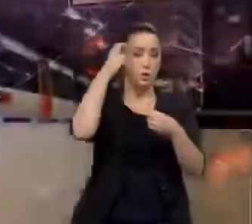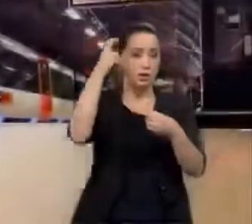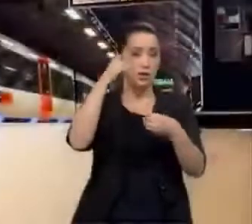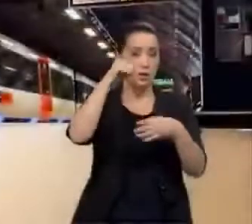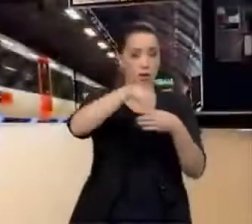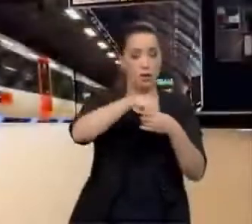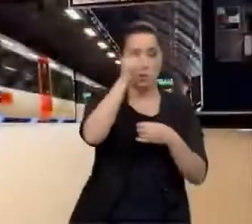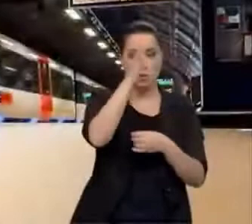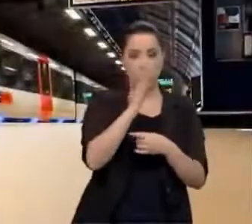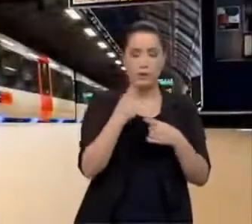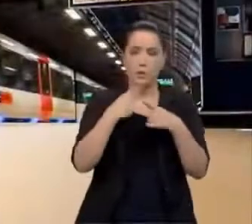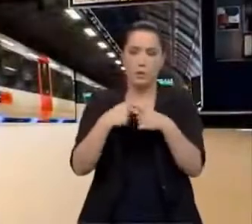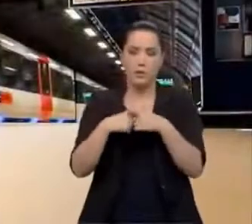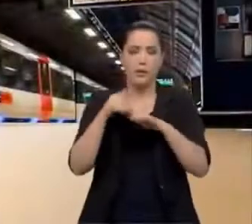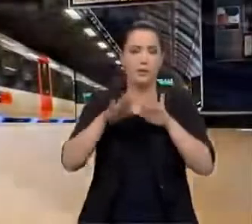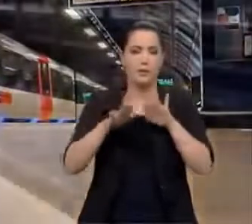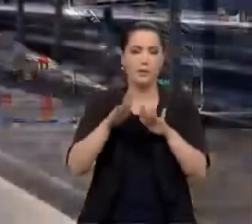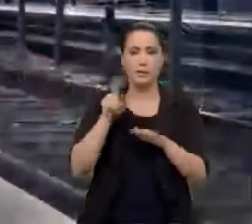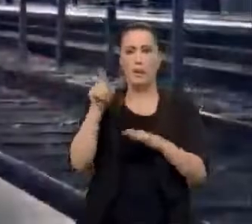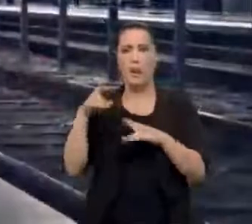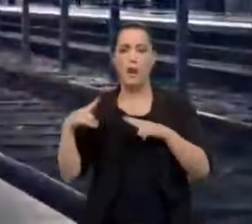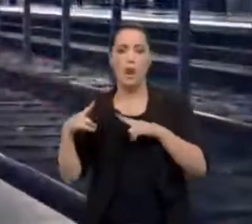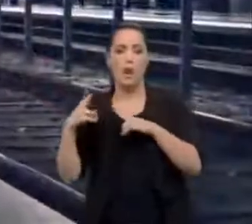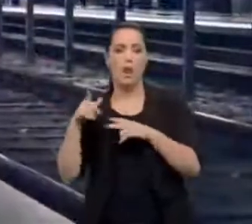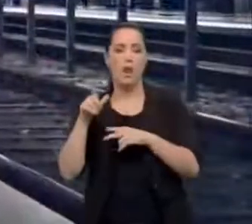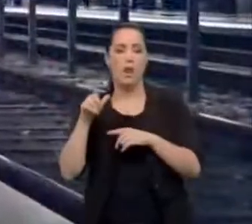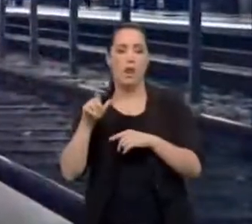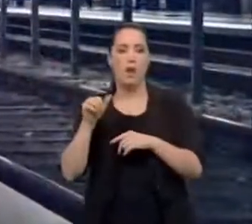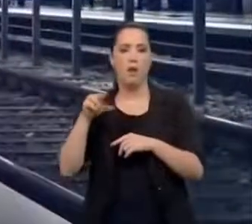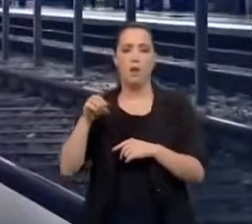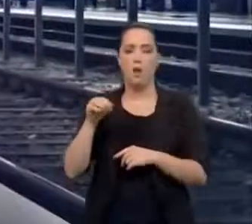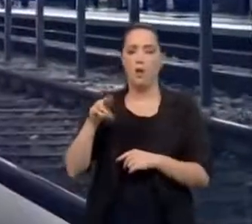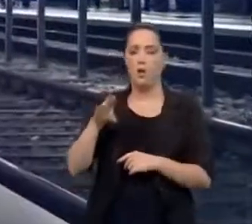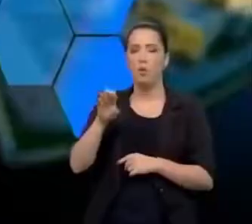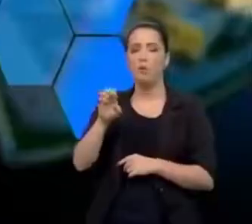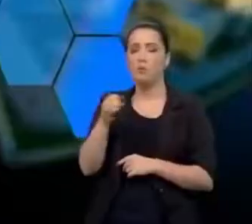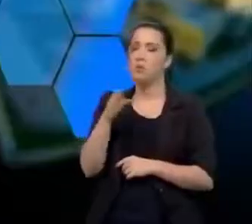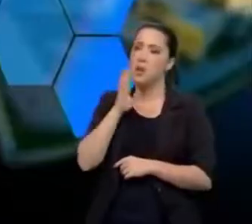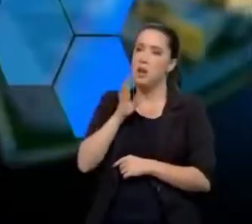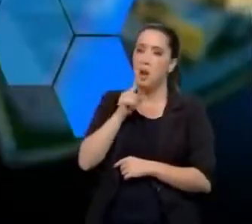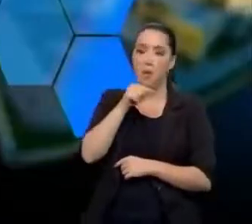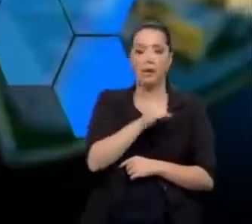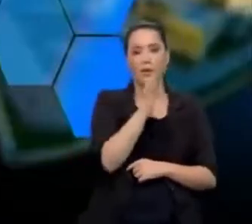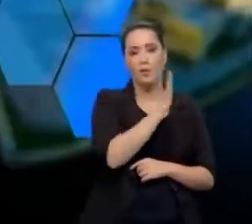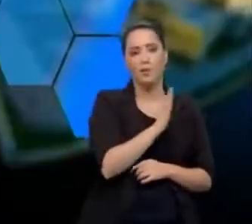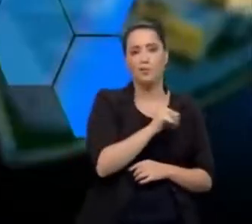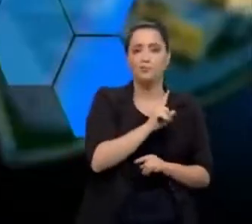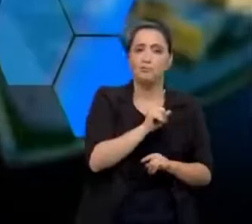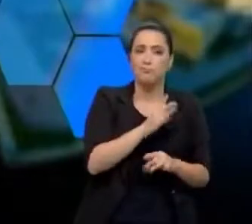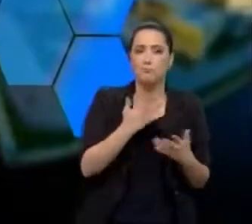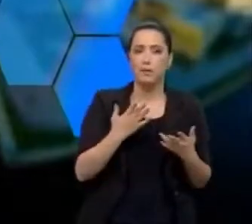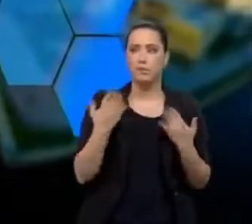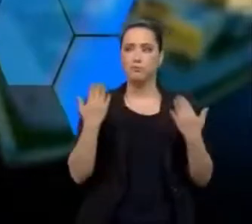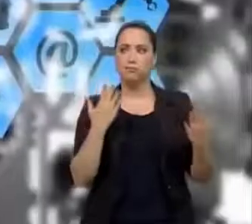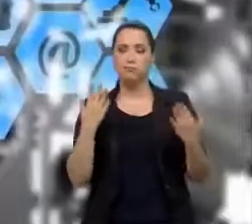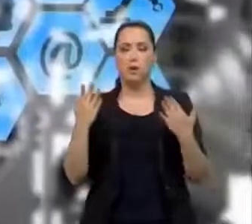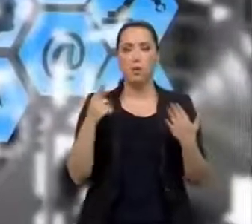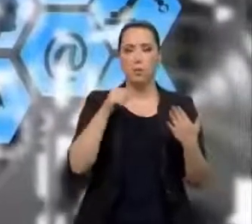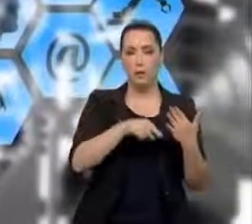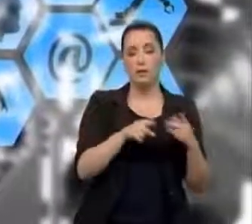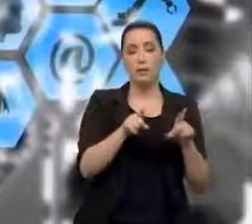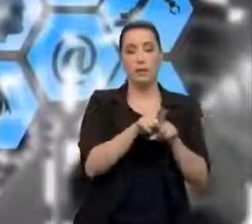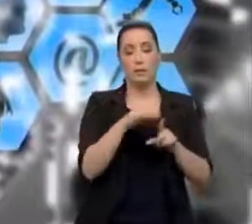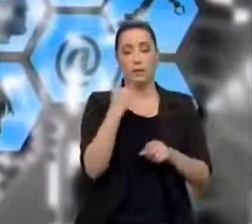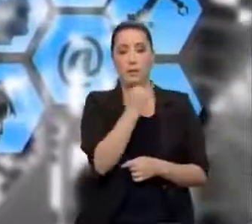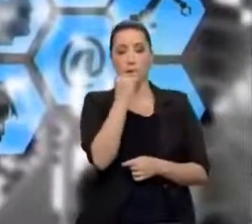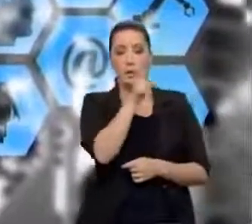brasileiro. Afinal, o que funciona em Londres pode não ser o melhor aqui, né? Ela também serve como referência para pessoas